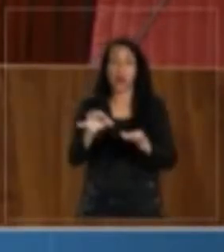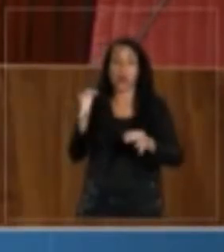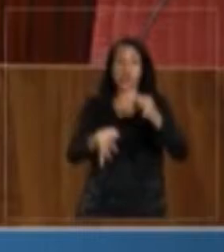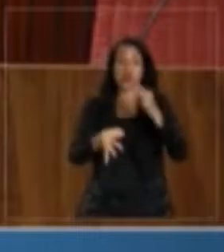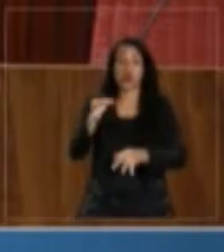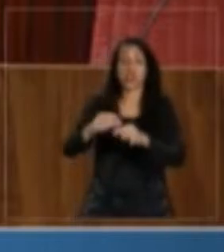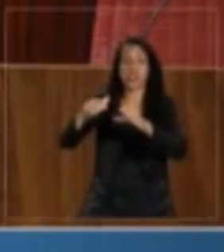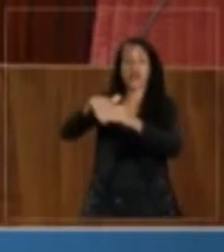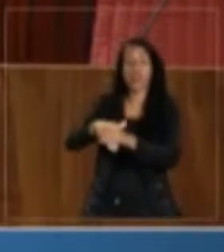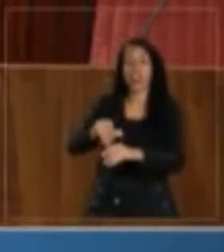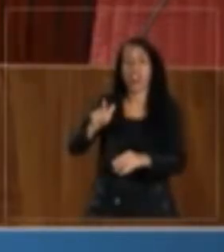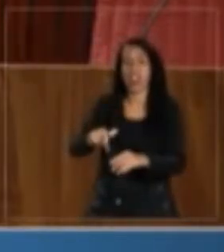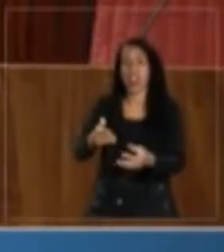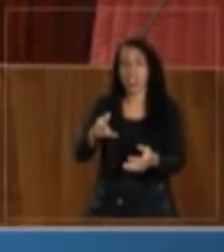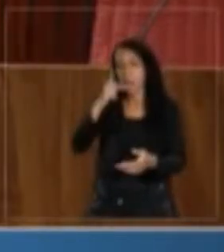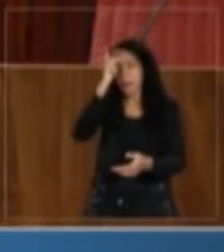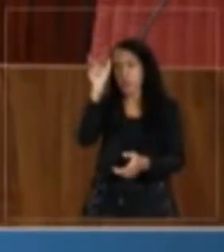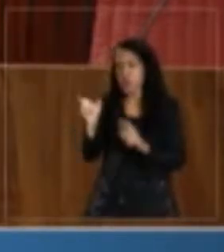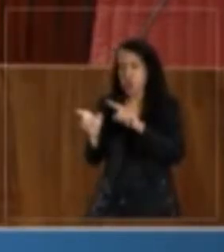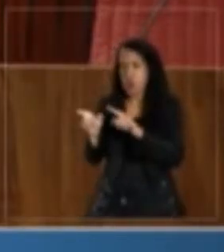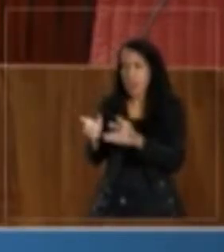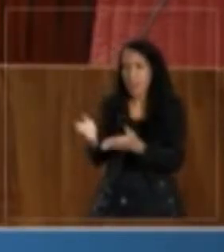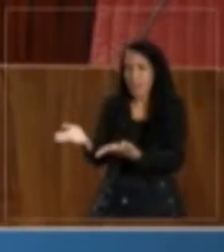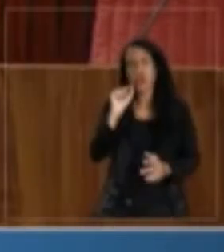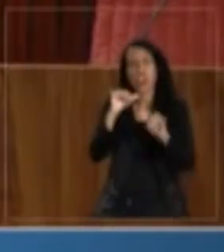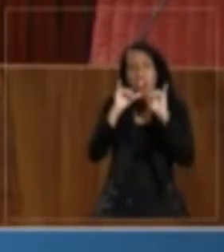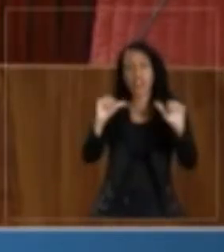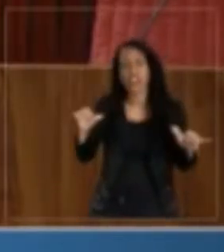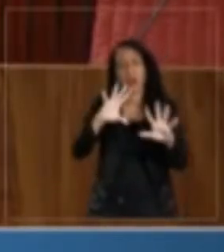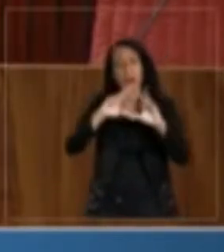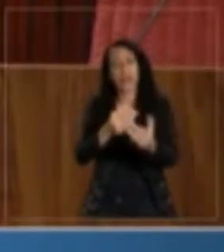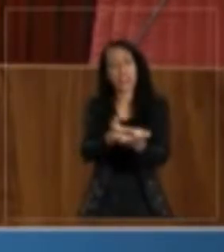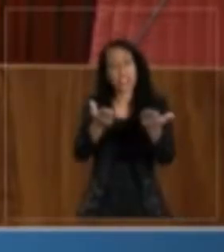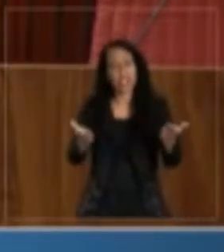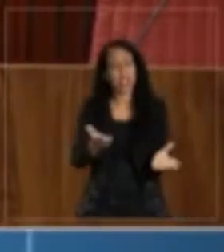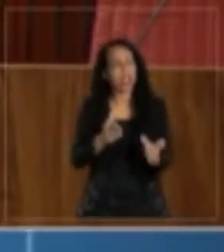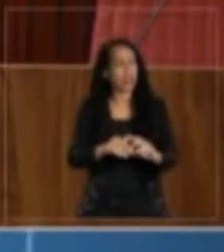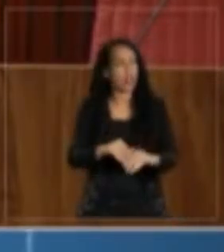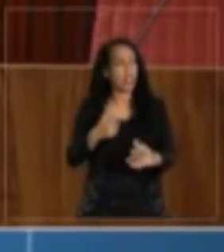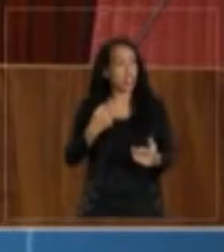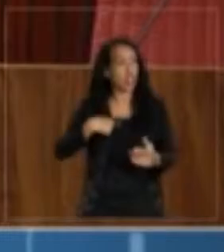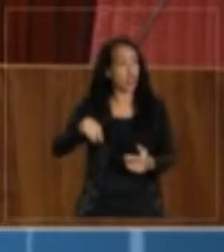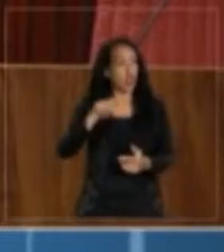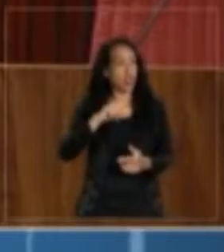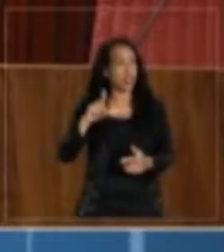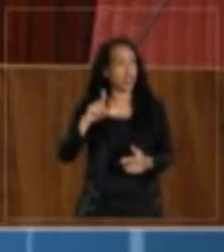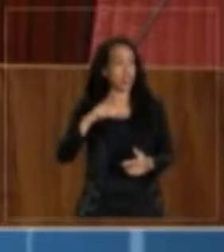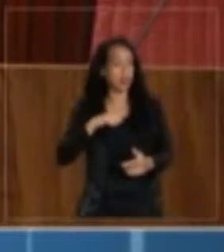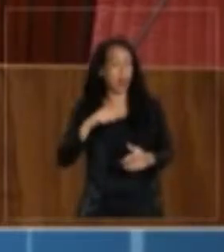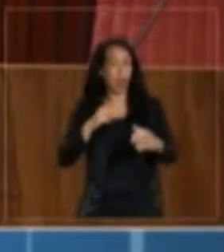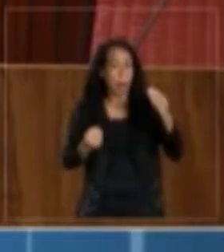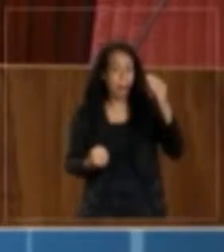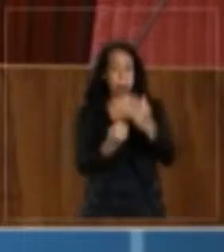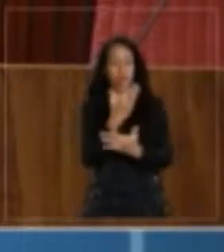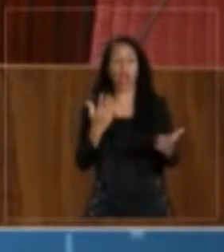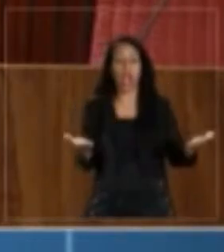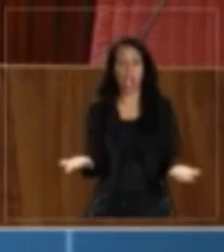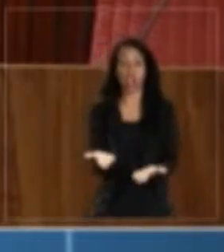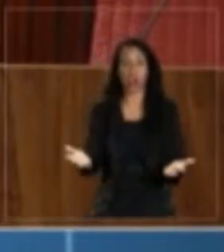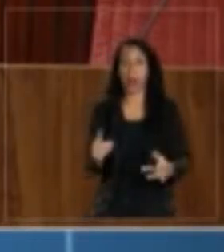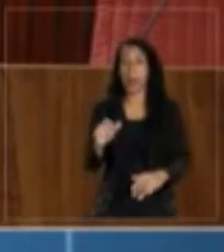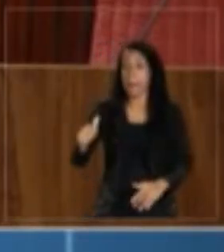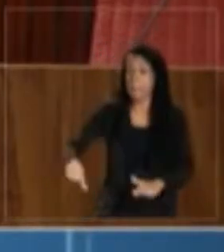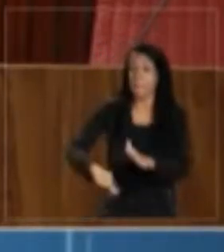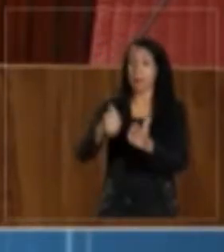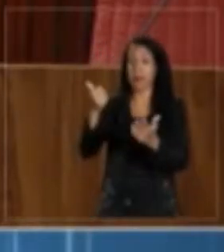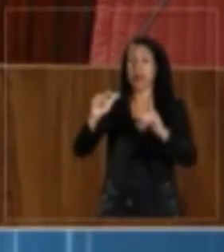resultar em inelegibilidade, porque Bolsonaro também disseminou e fez ataques ao sistema eleitoral brasileiro. Então, fica o recado